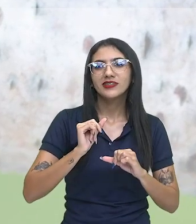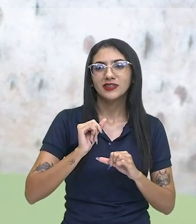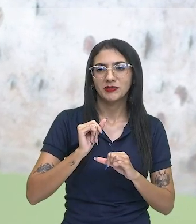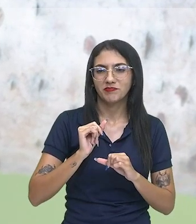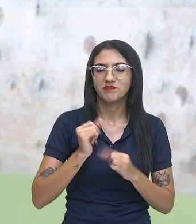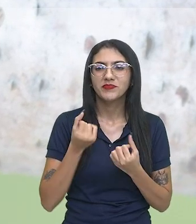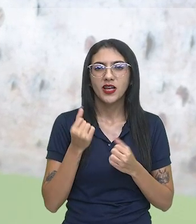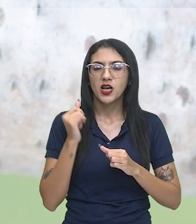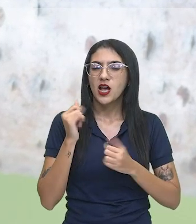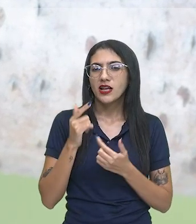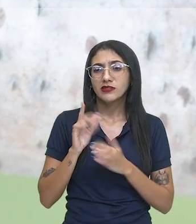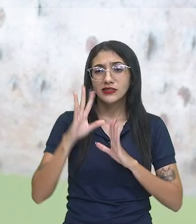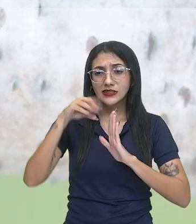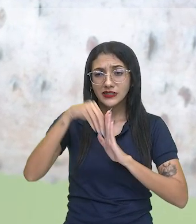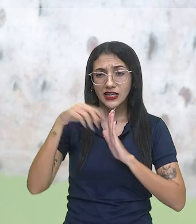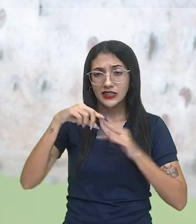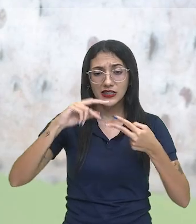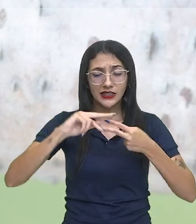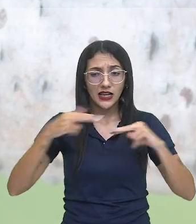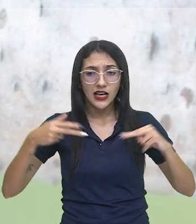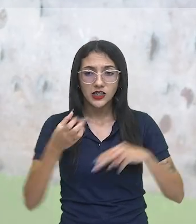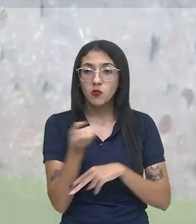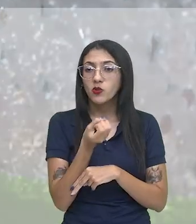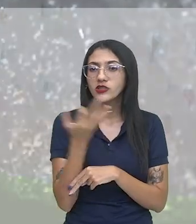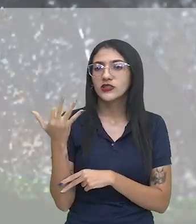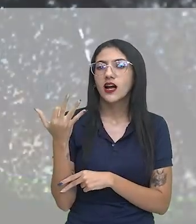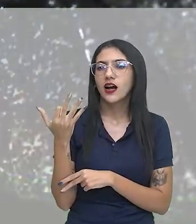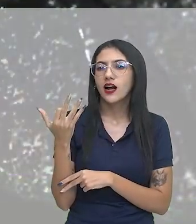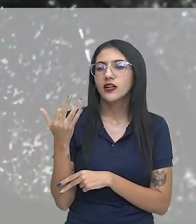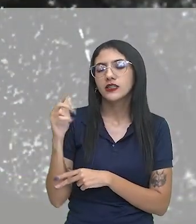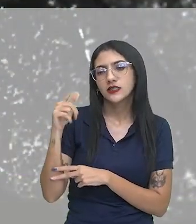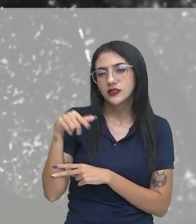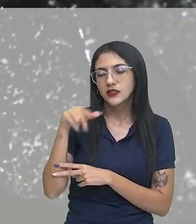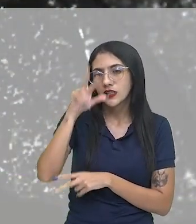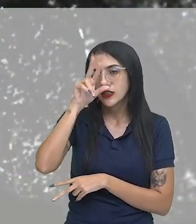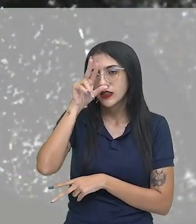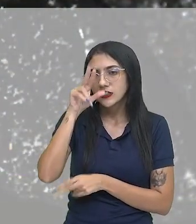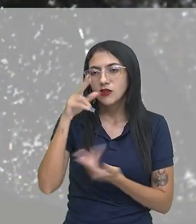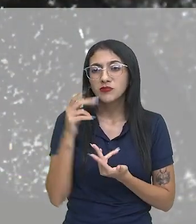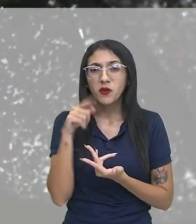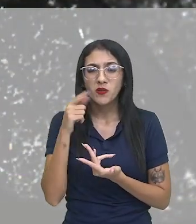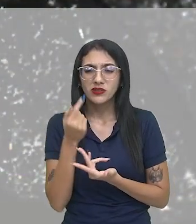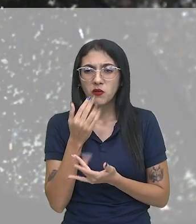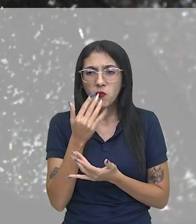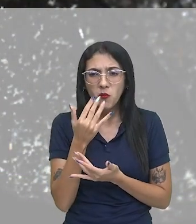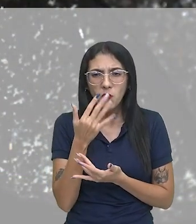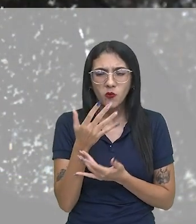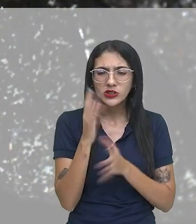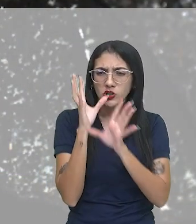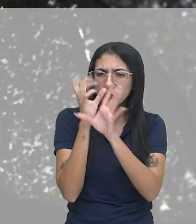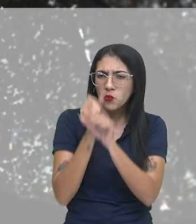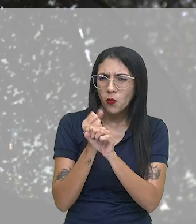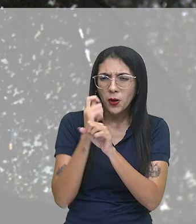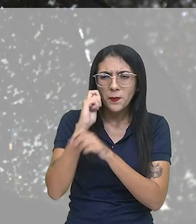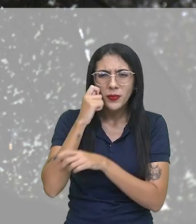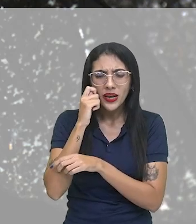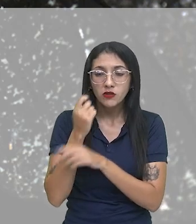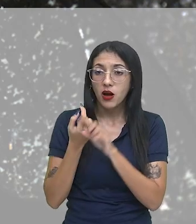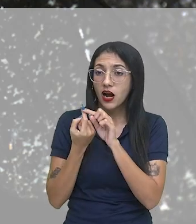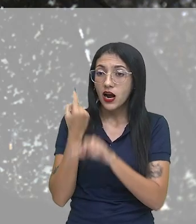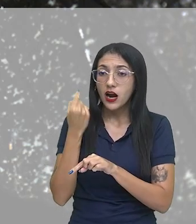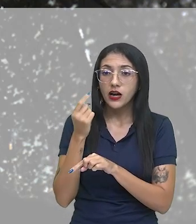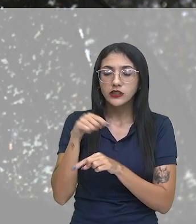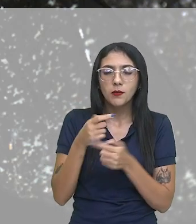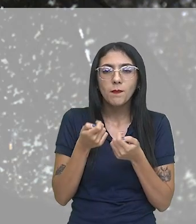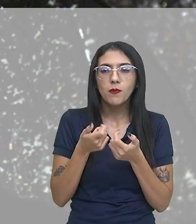dos fenótipos da população de mariposas. Indivíduos com coloração escura, que antes eram menos comuns devido